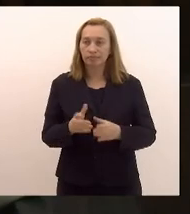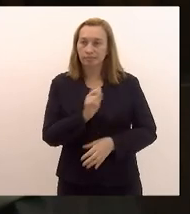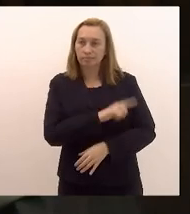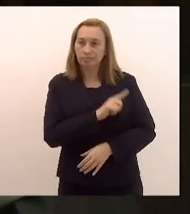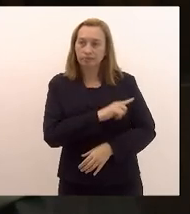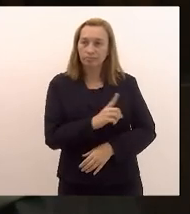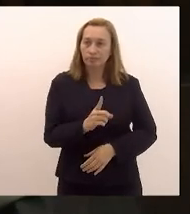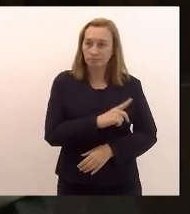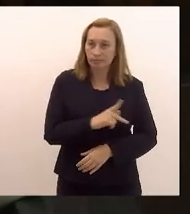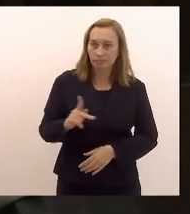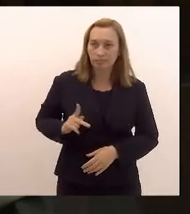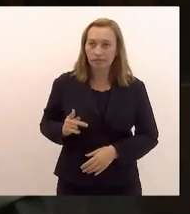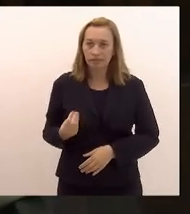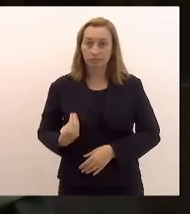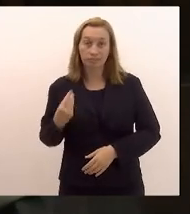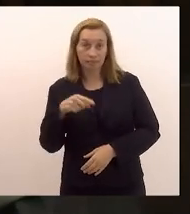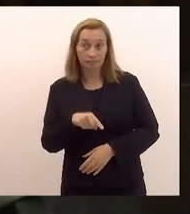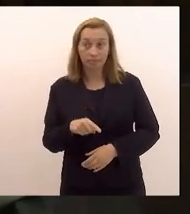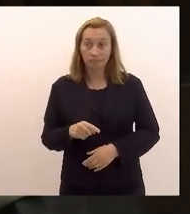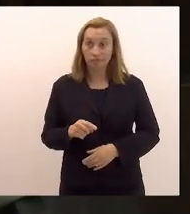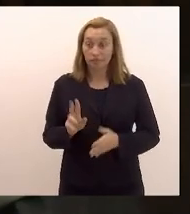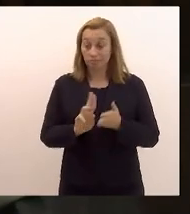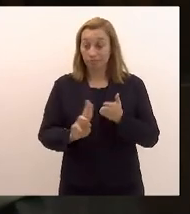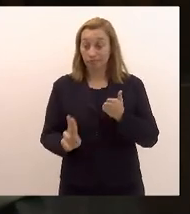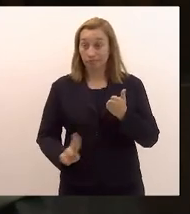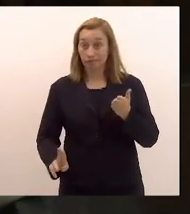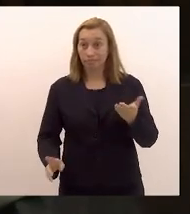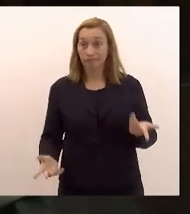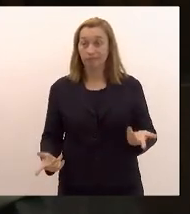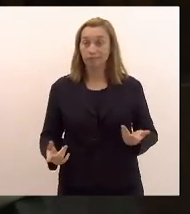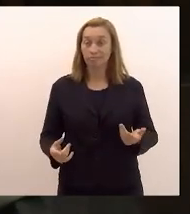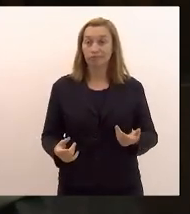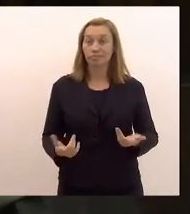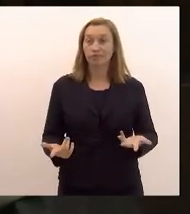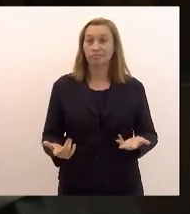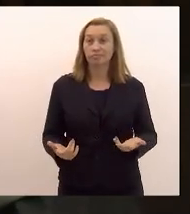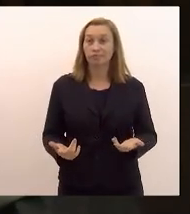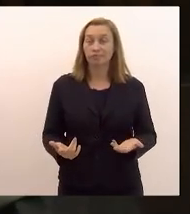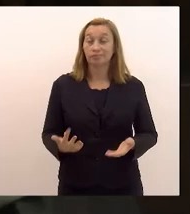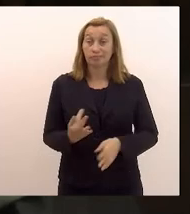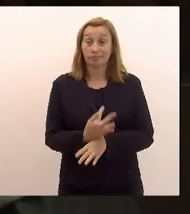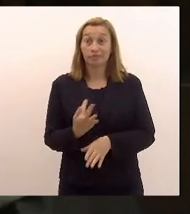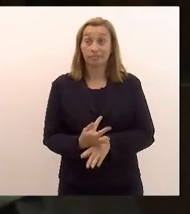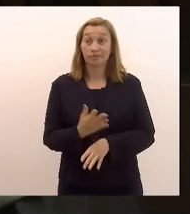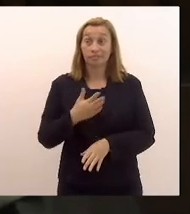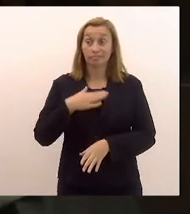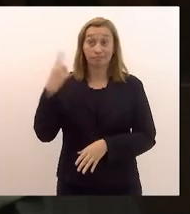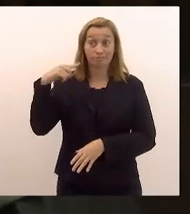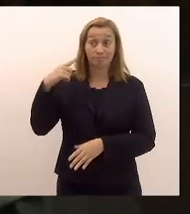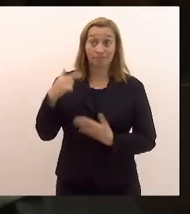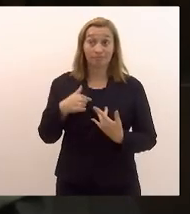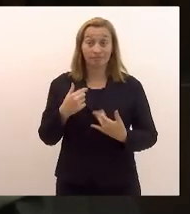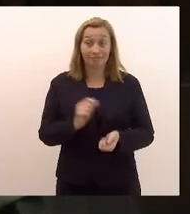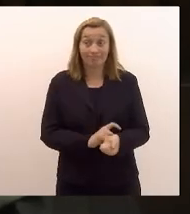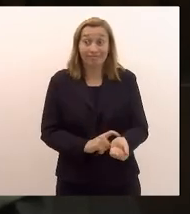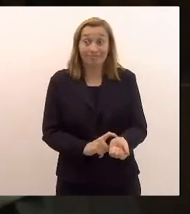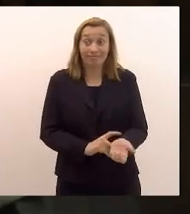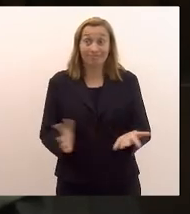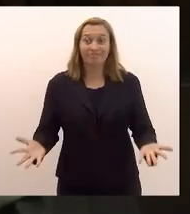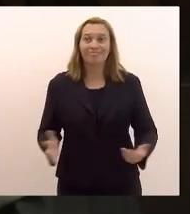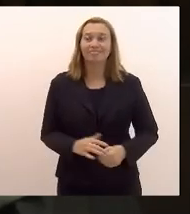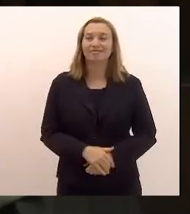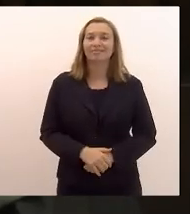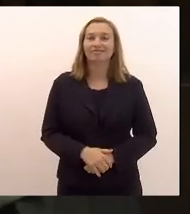gestão da Defensoria Pública que tá aqui são volume na mas é é quem me atura atura meu minhas maluquices lá minha sociedades